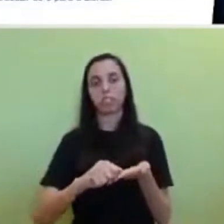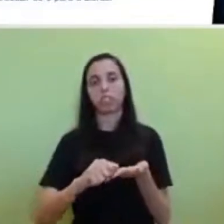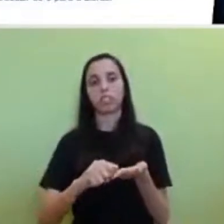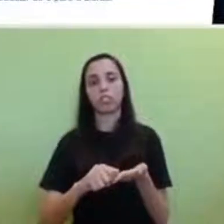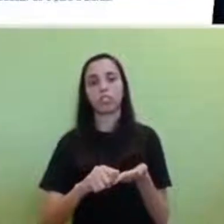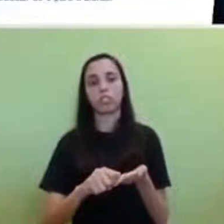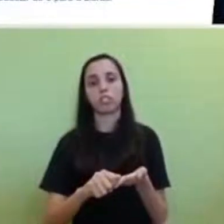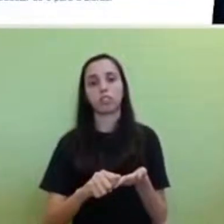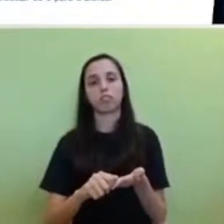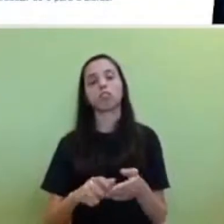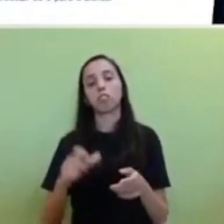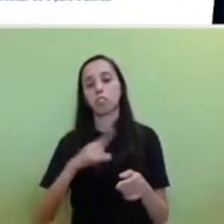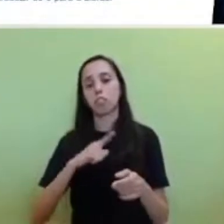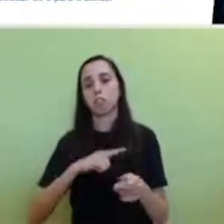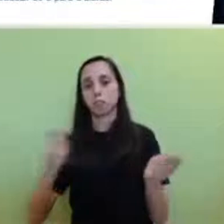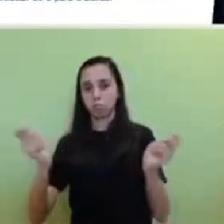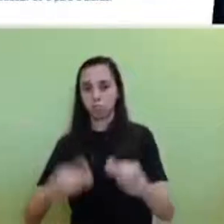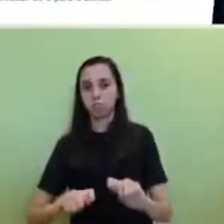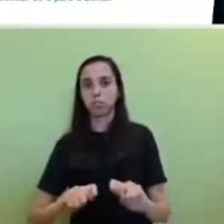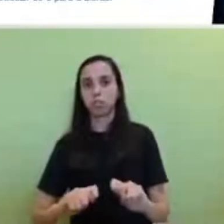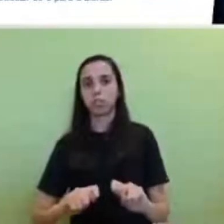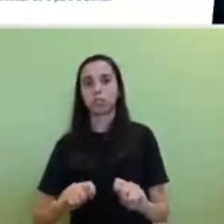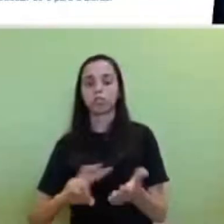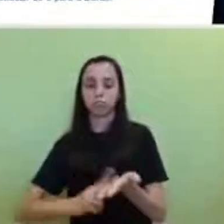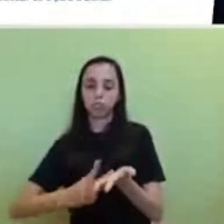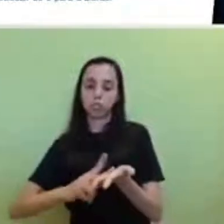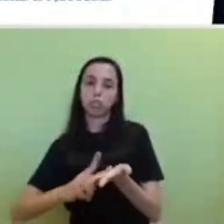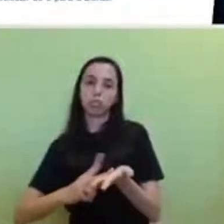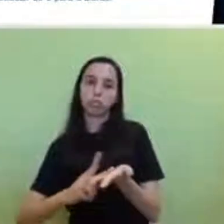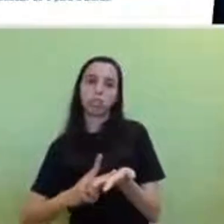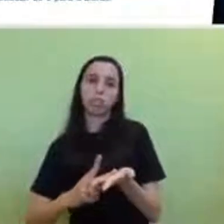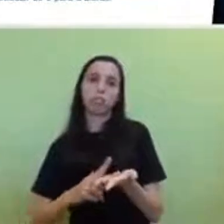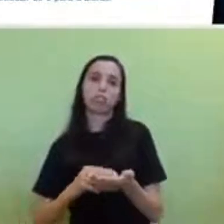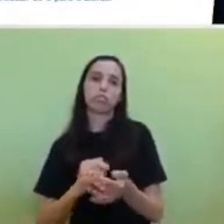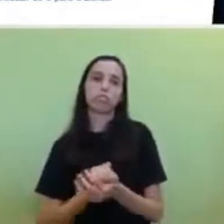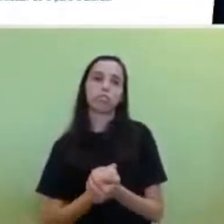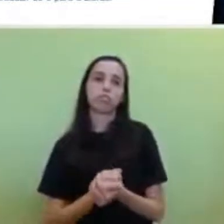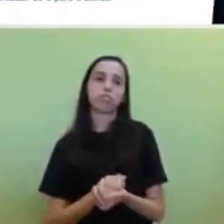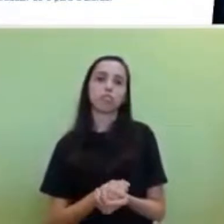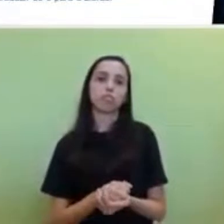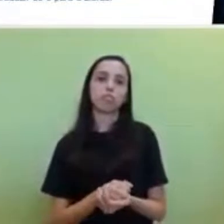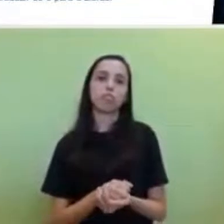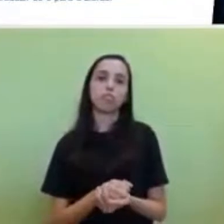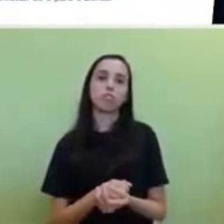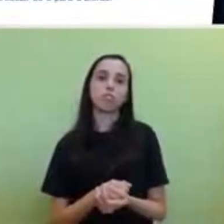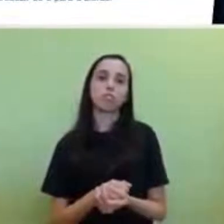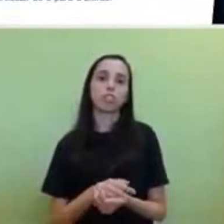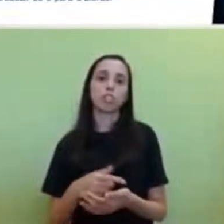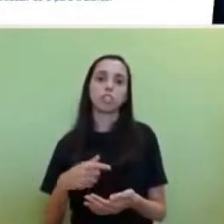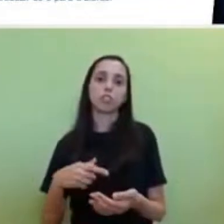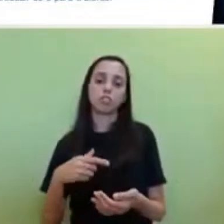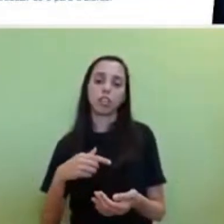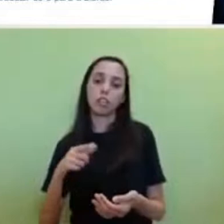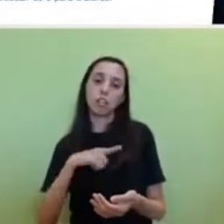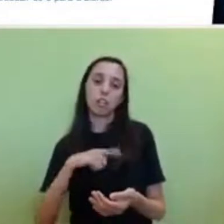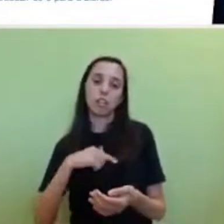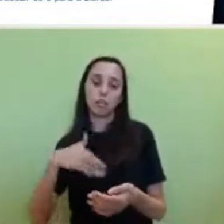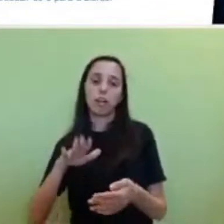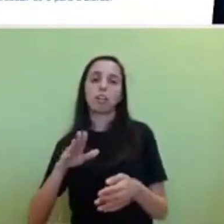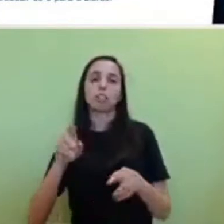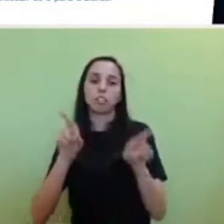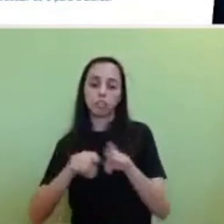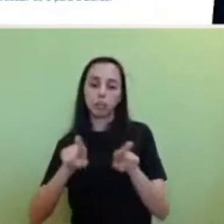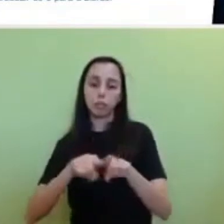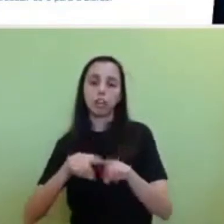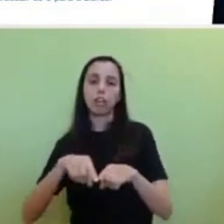Então, há essa possibilidade de tradução. E vimos ali que é um trabalho até mais de revisão para quem prefere